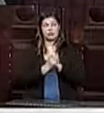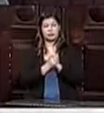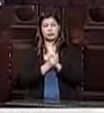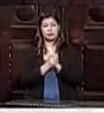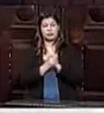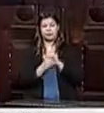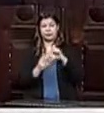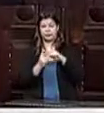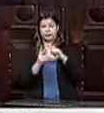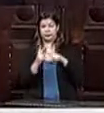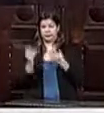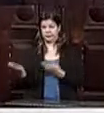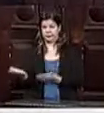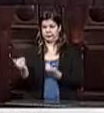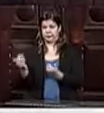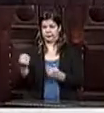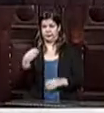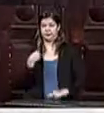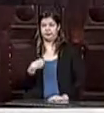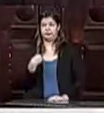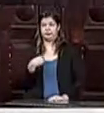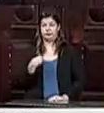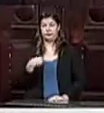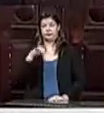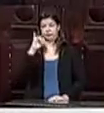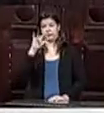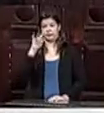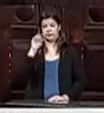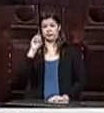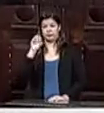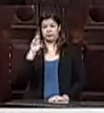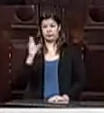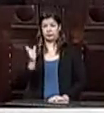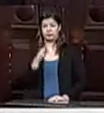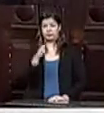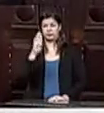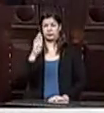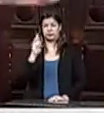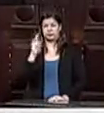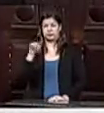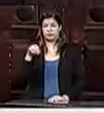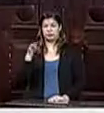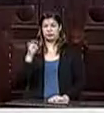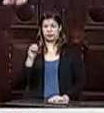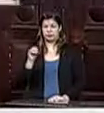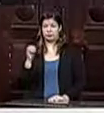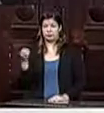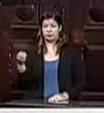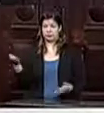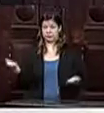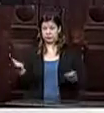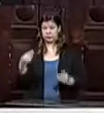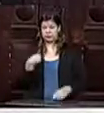dois jovens aqui presentes, Igor e Breno, que estão